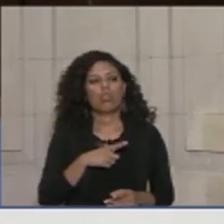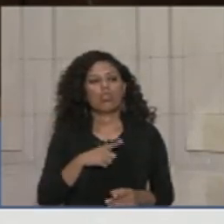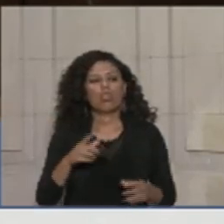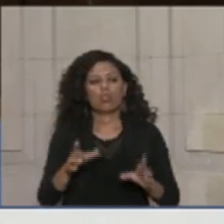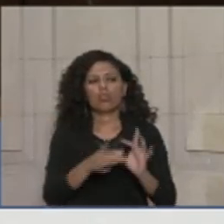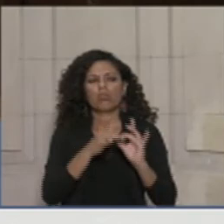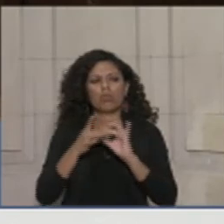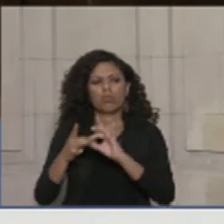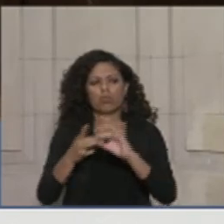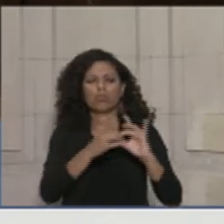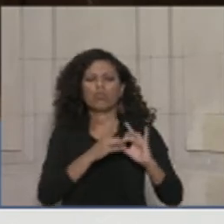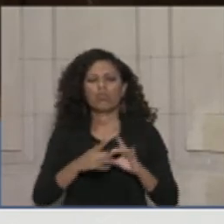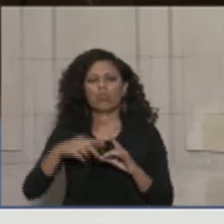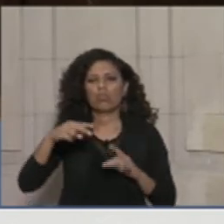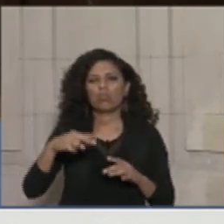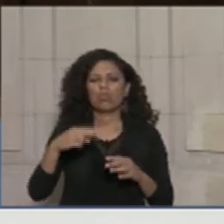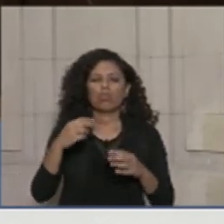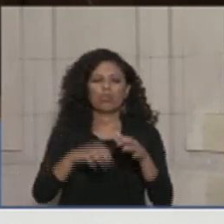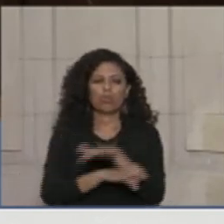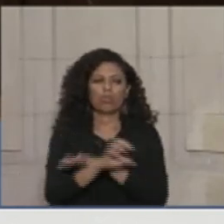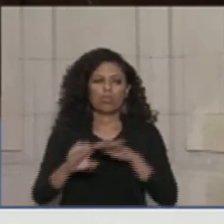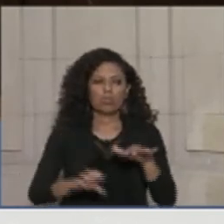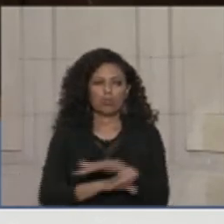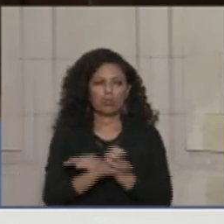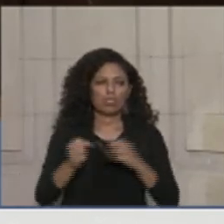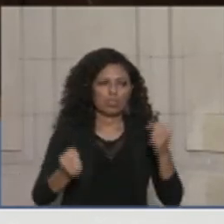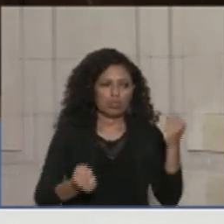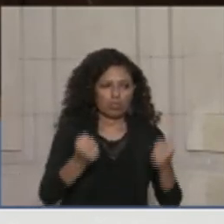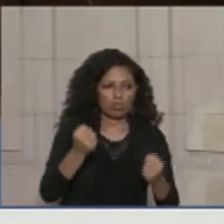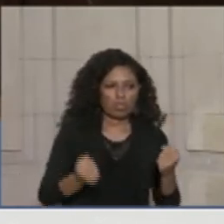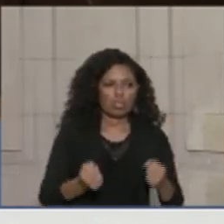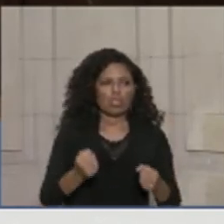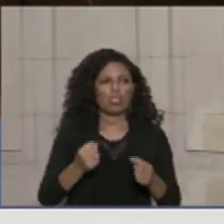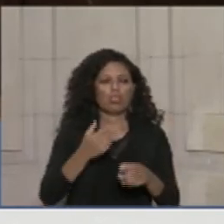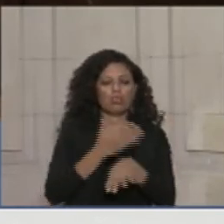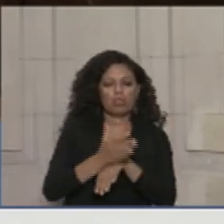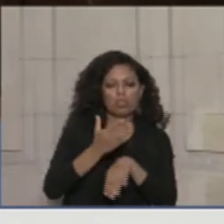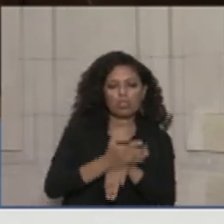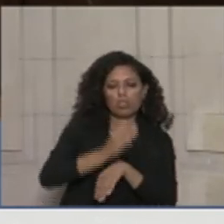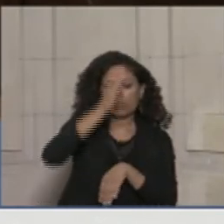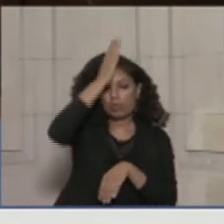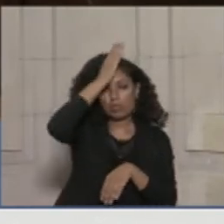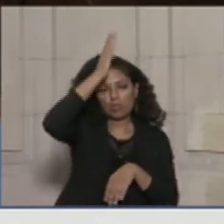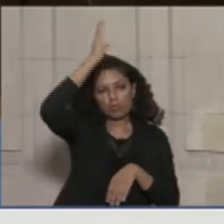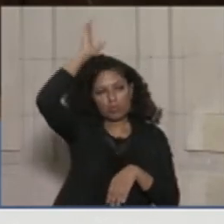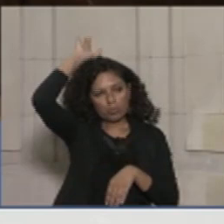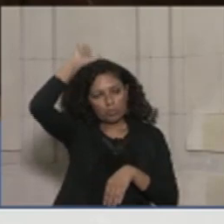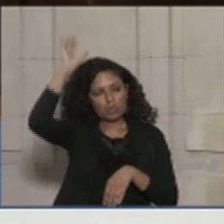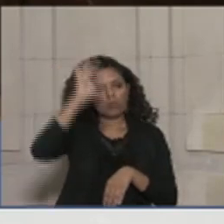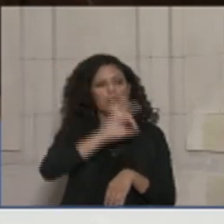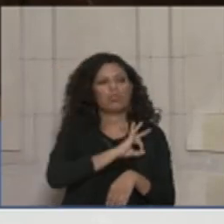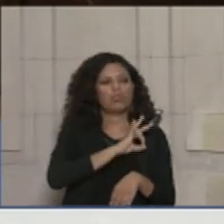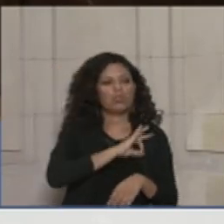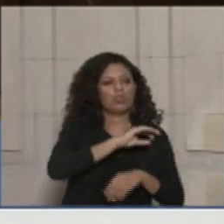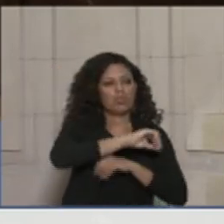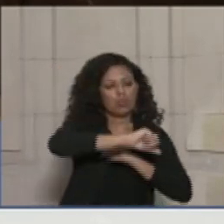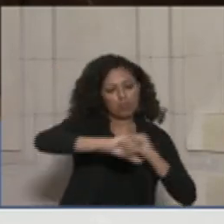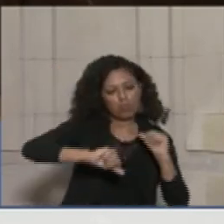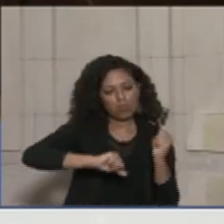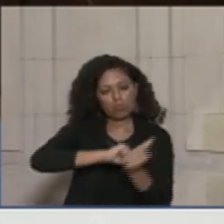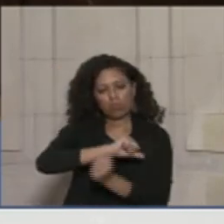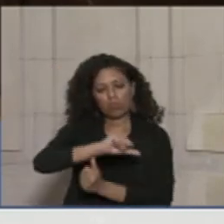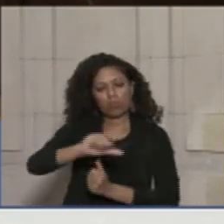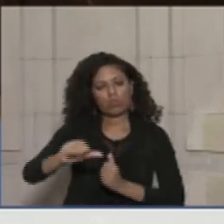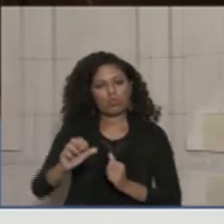Nissan, com transferência de tecnologia, com treinamento de corpo de bombeiros, com as forças de segurança, transferência de tecnologia para o